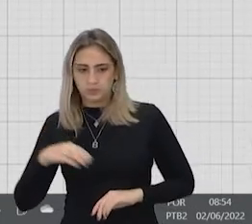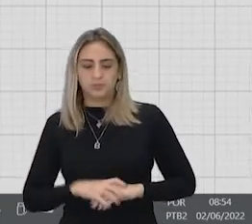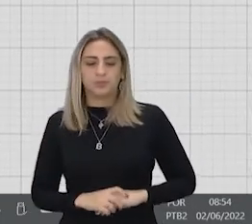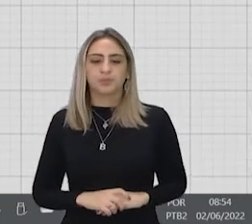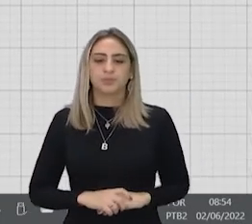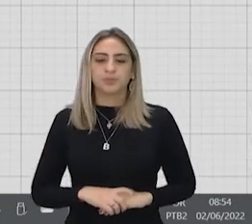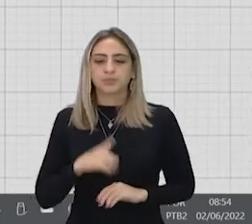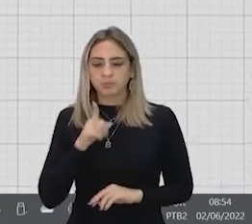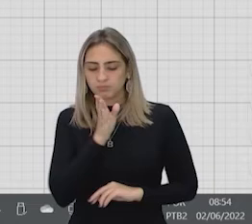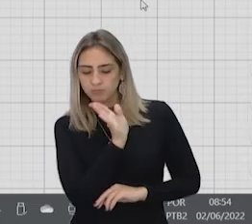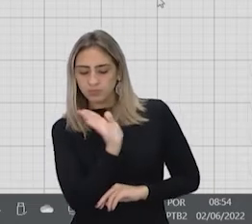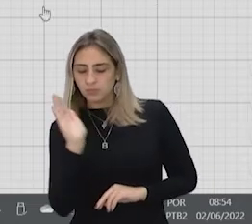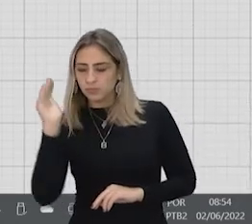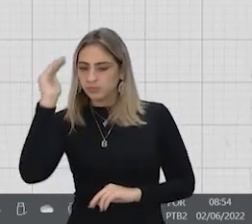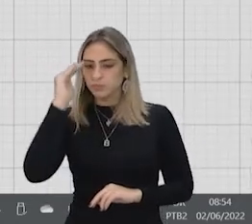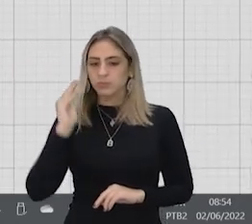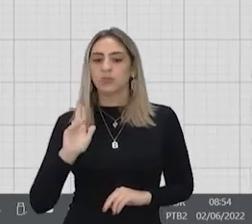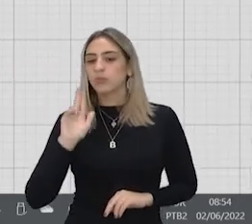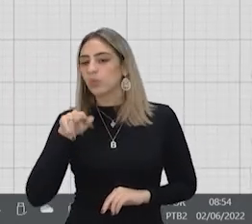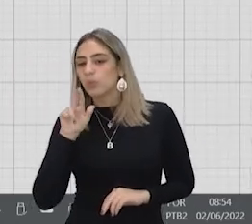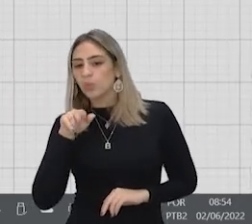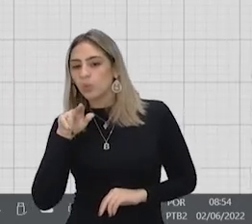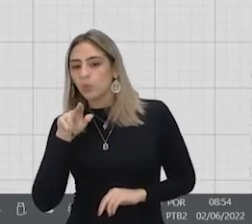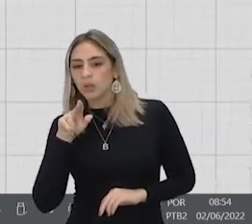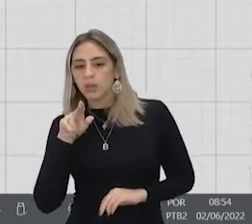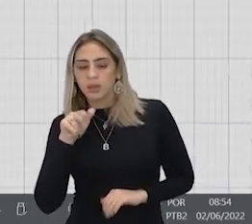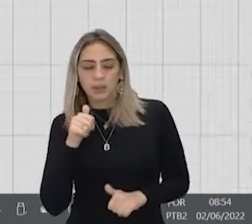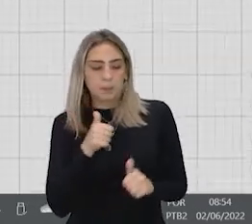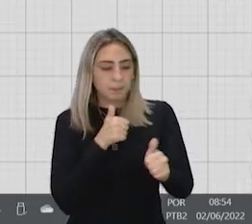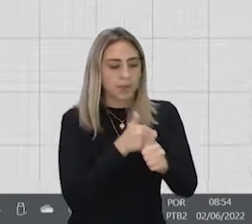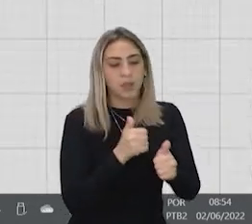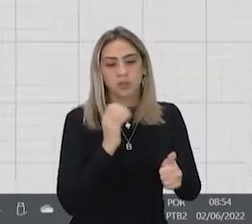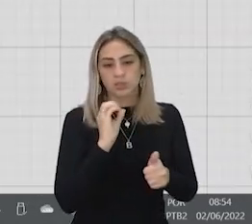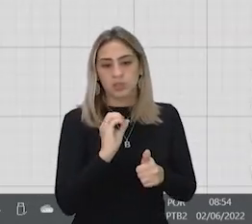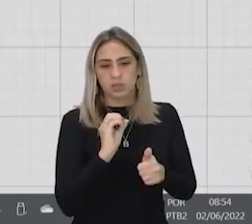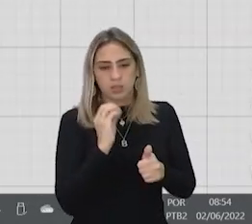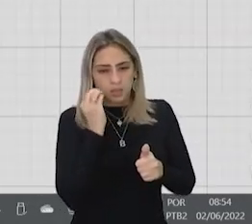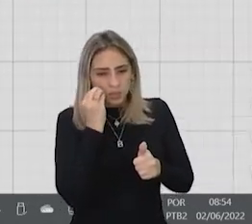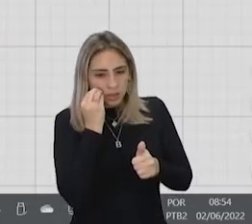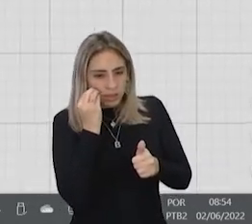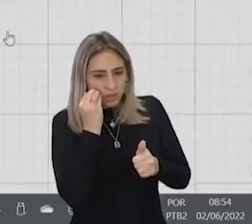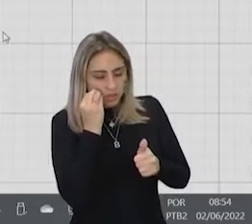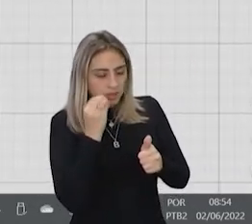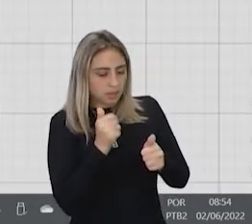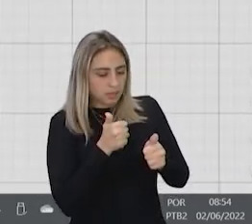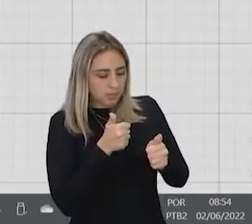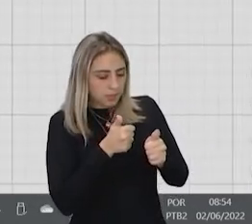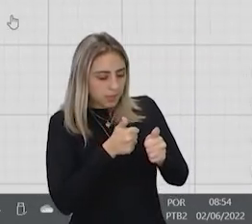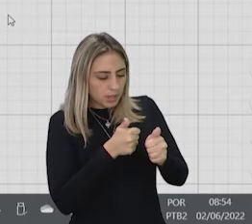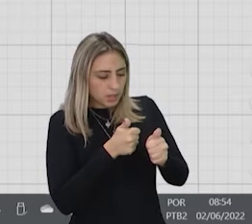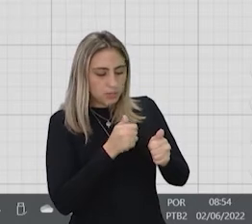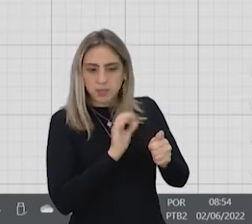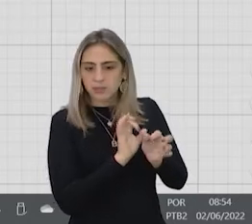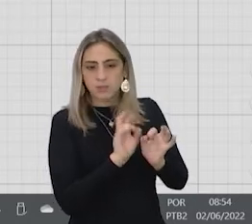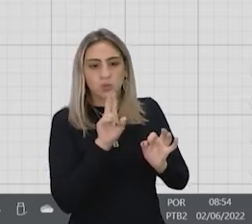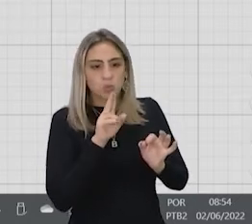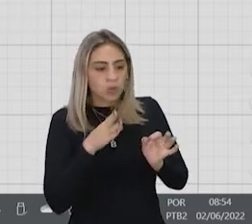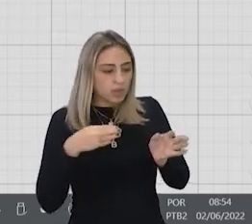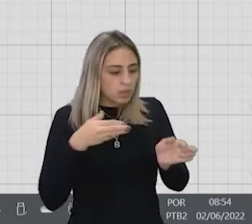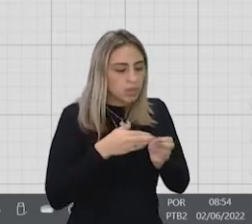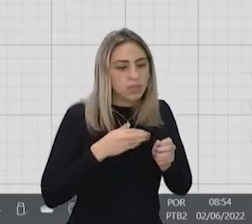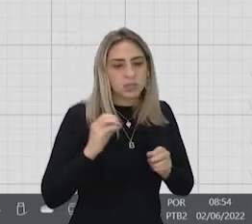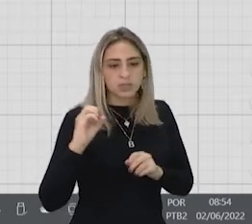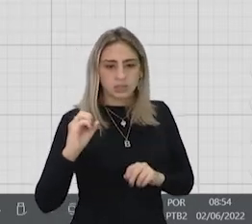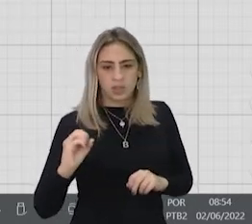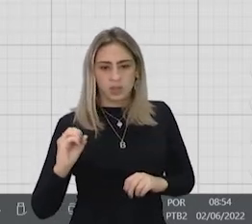esta curva, ela nunca vai encostar no zero. Ela vai chegar bem pertinho, olha, você pode ir dando zoom, você vai ver que